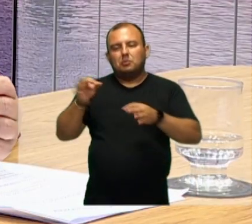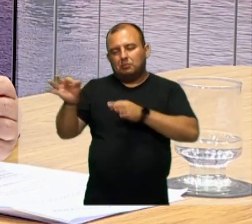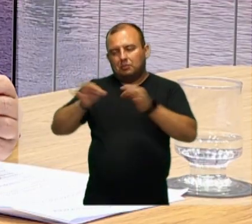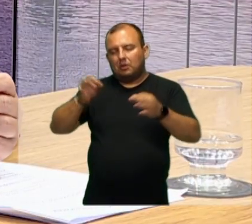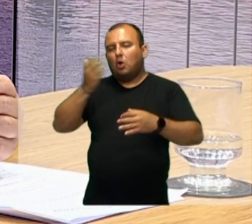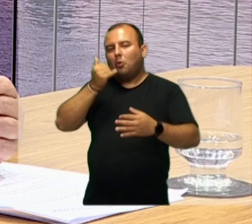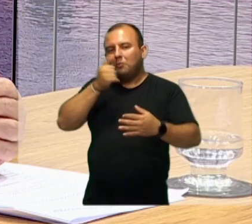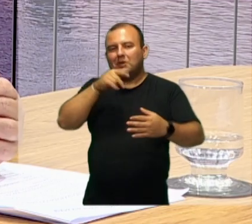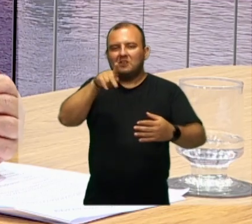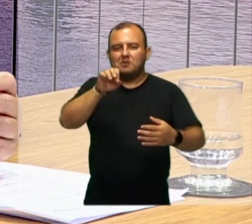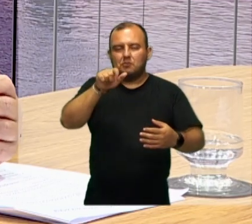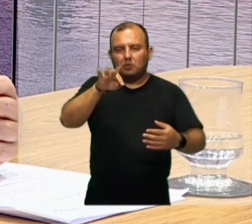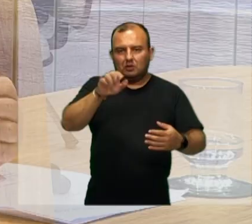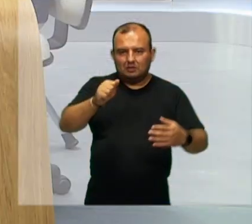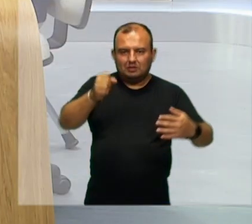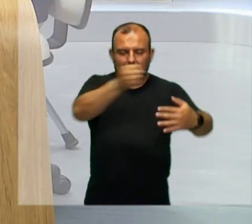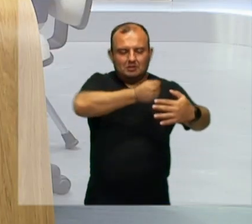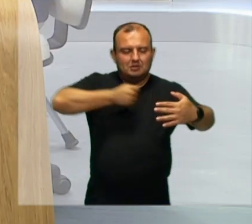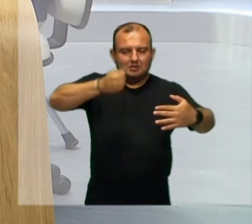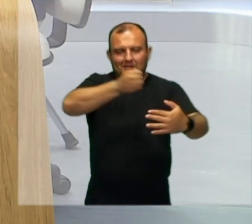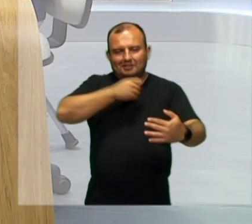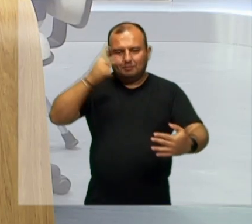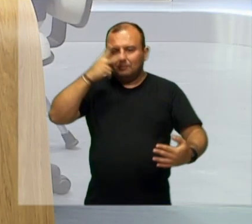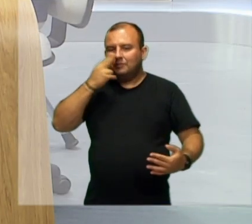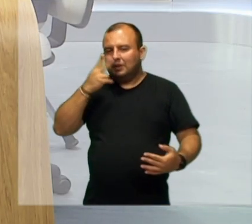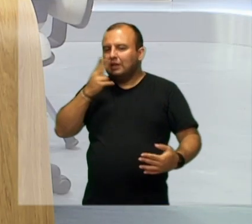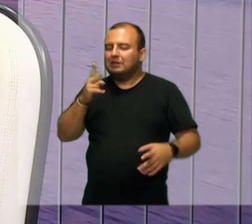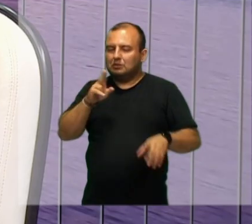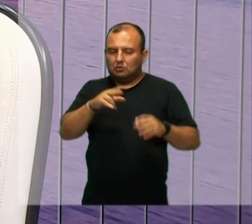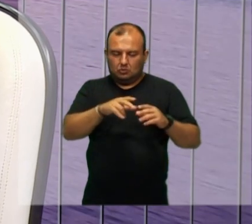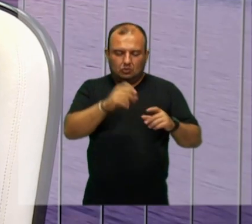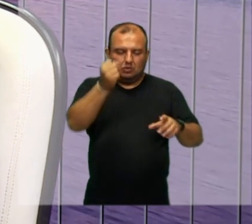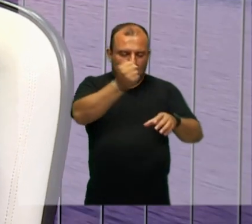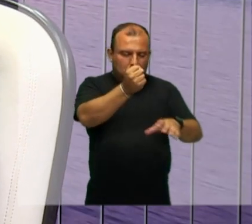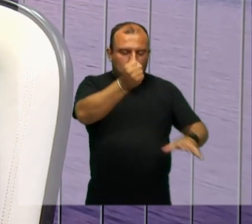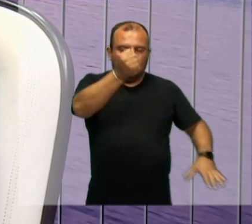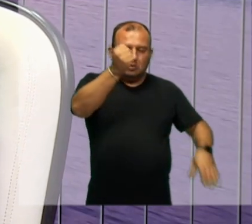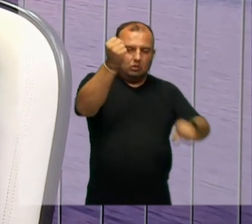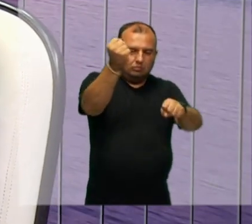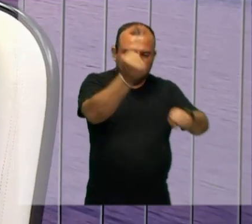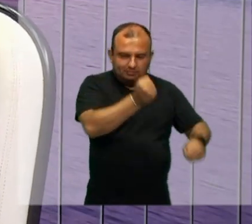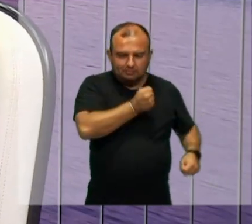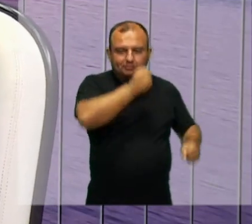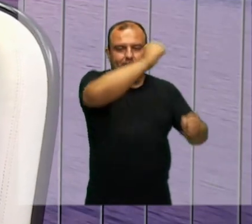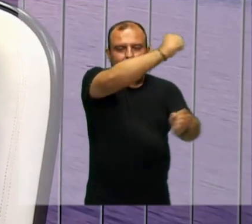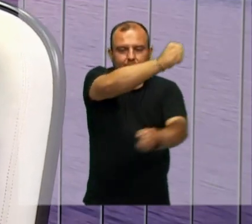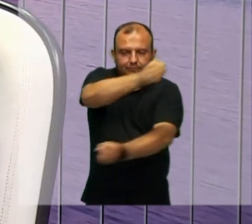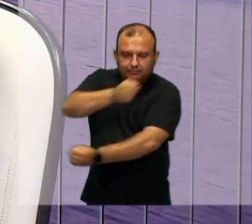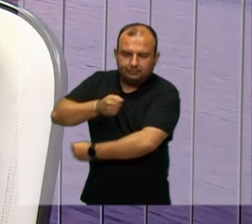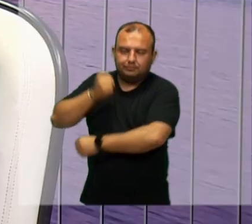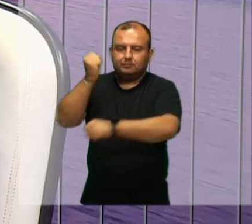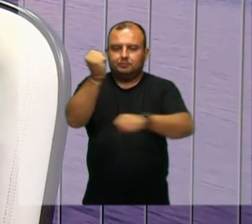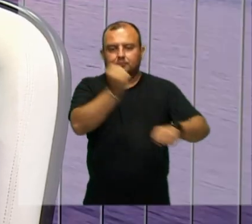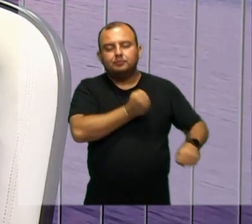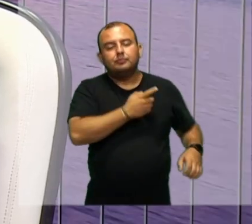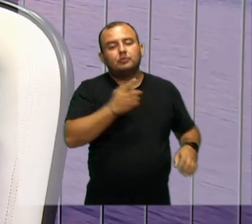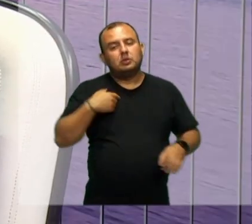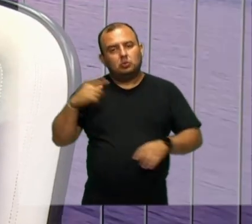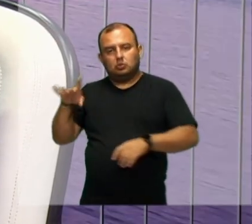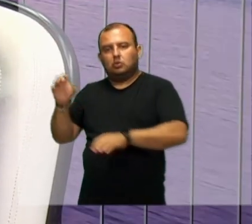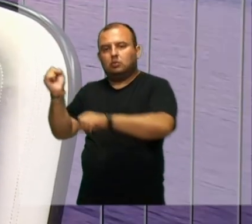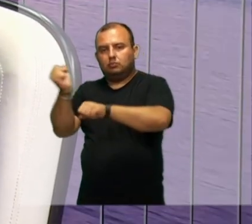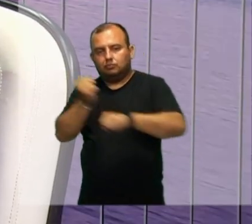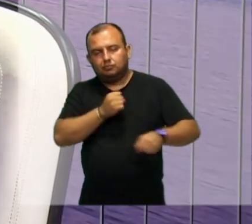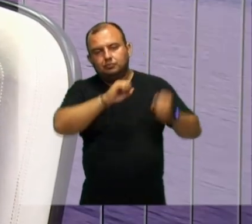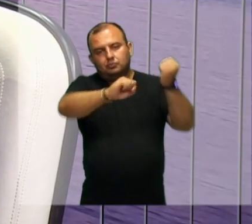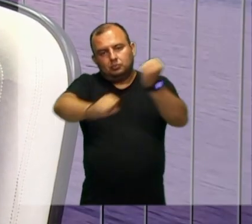assim. Então, quem está em casa aí que tem uma pá de polenta, dá uma olhadinha lá e se imagine remando. Mas é isso aí. E aí eu pratico somente o caiaque,